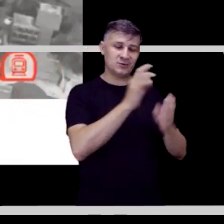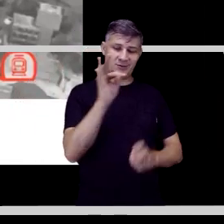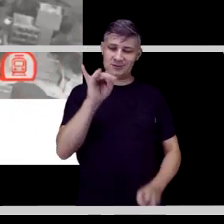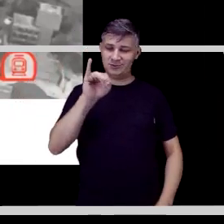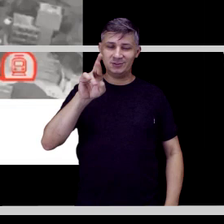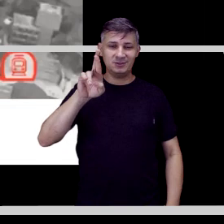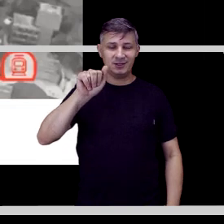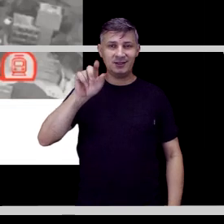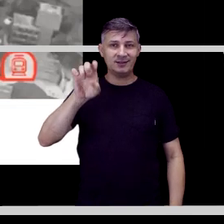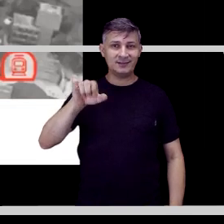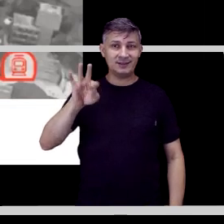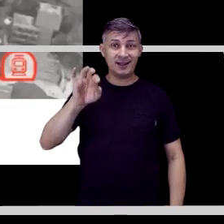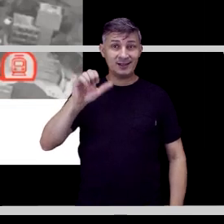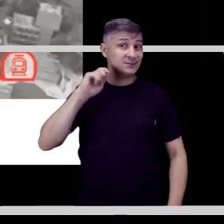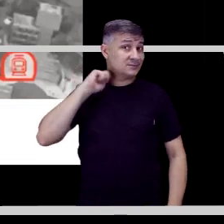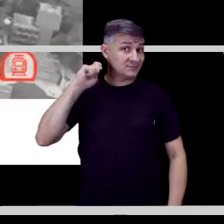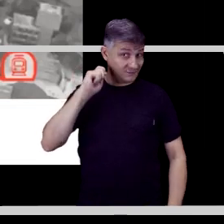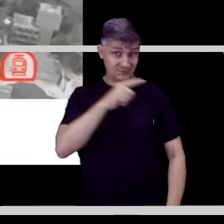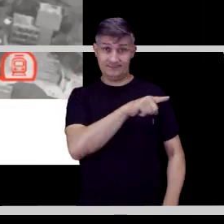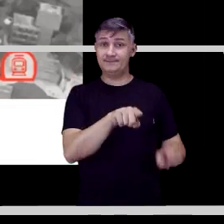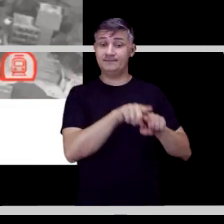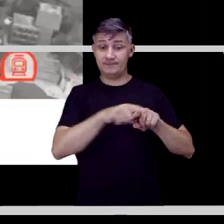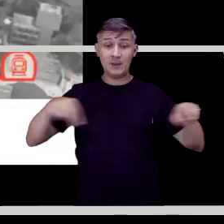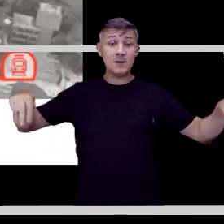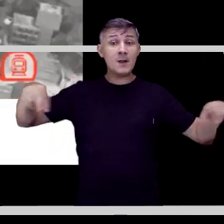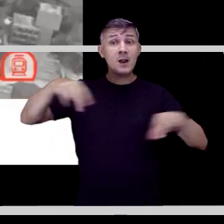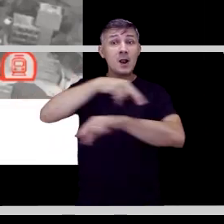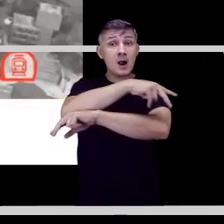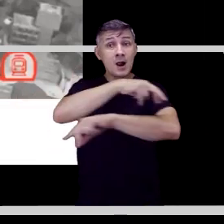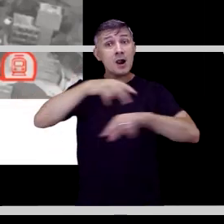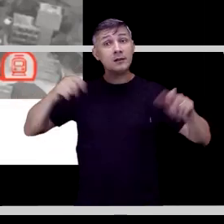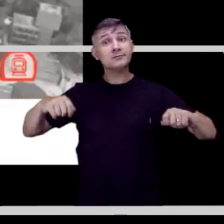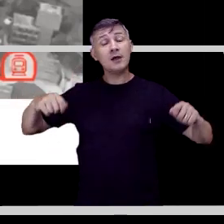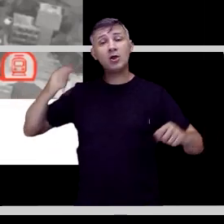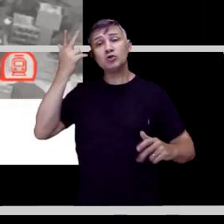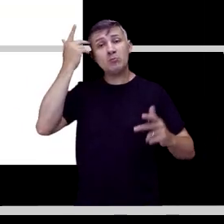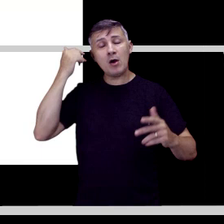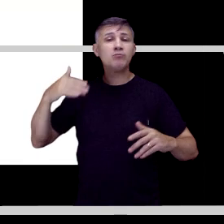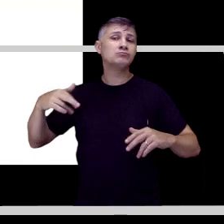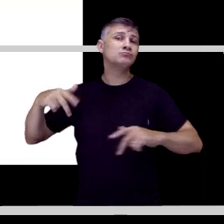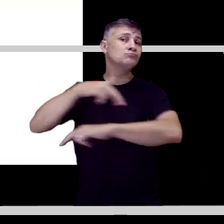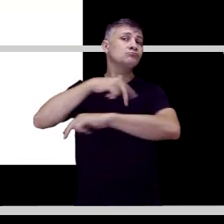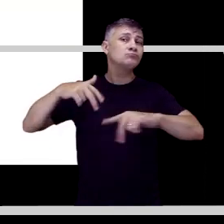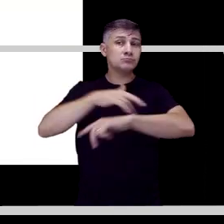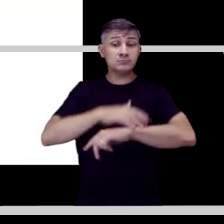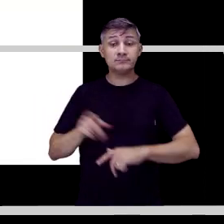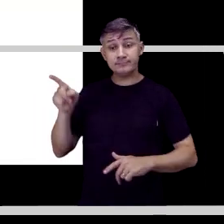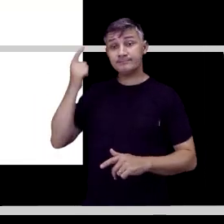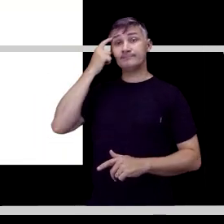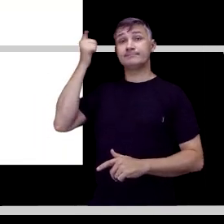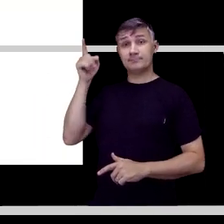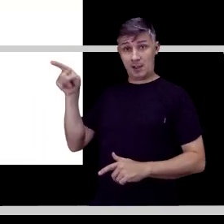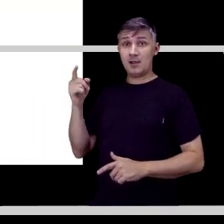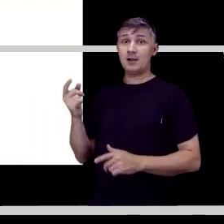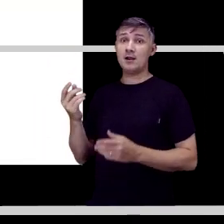entendendo esse percurso interno do museu como um percurso urbano cotidiano. Então, estabelecendo